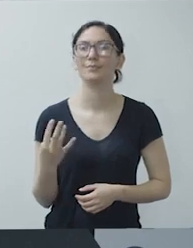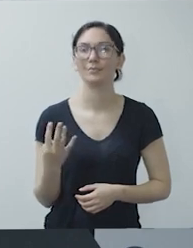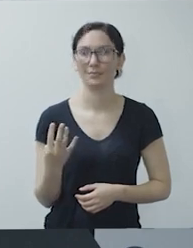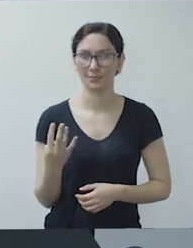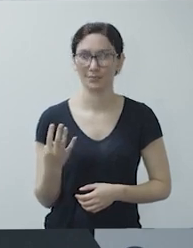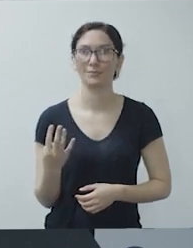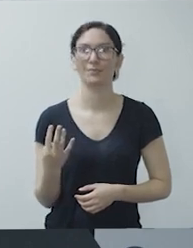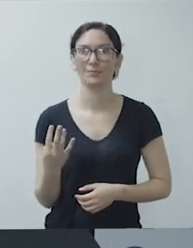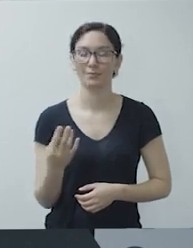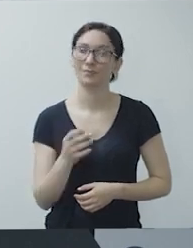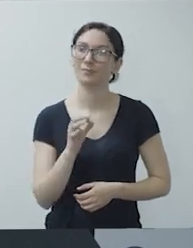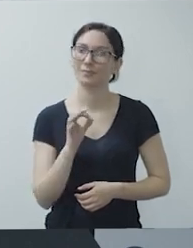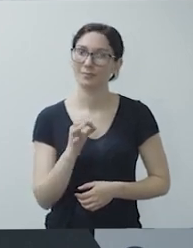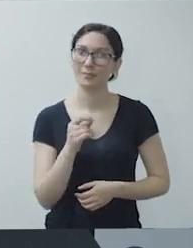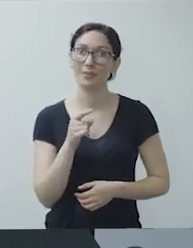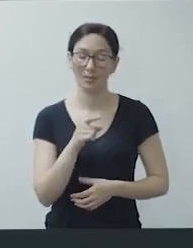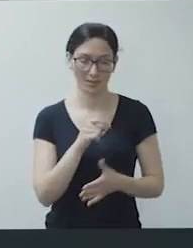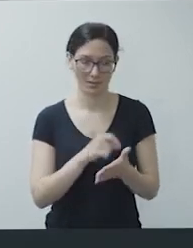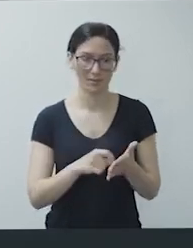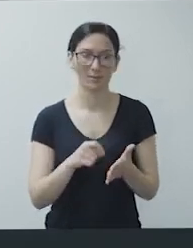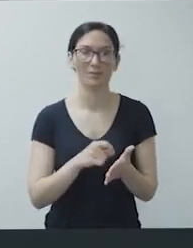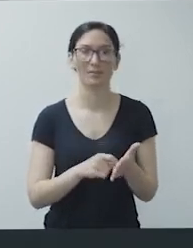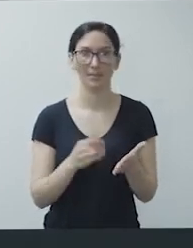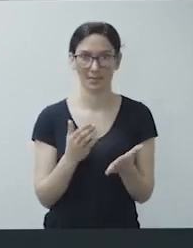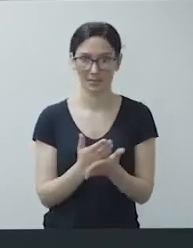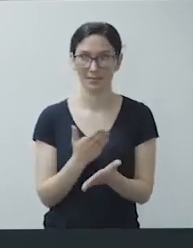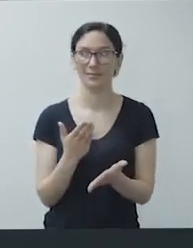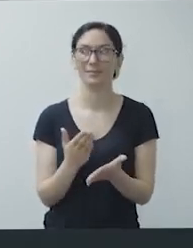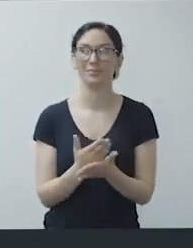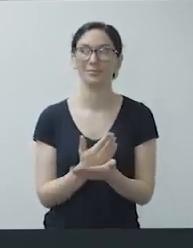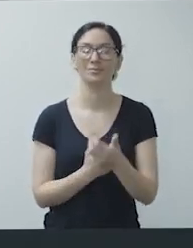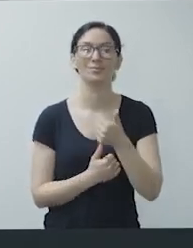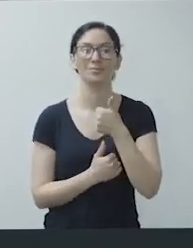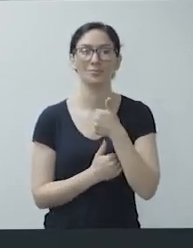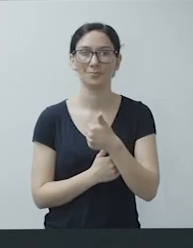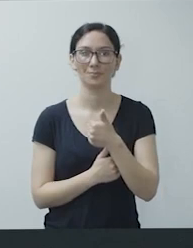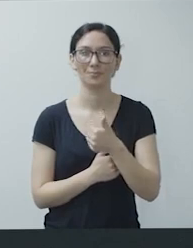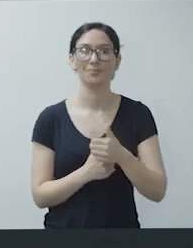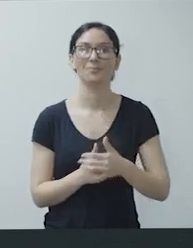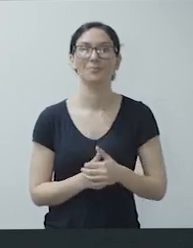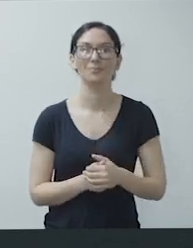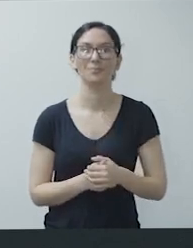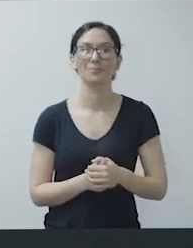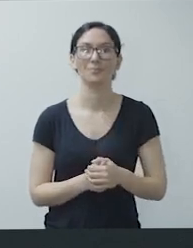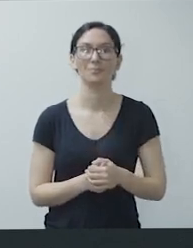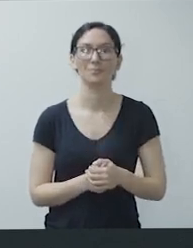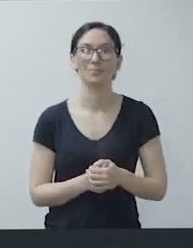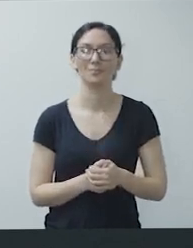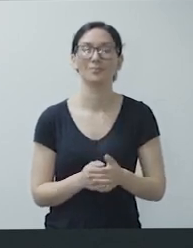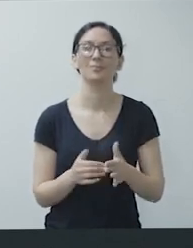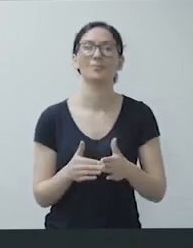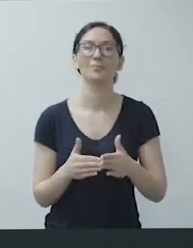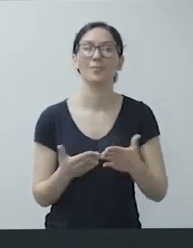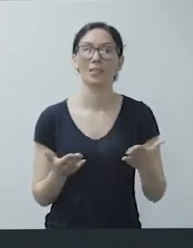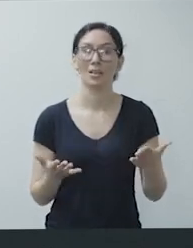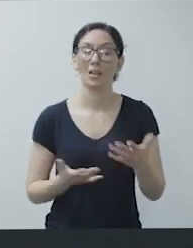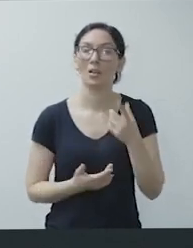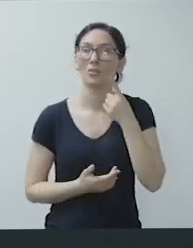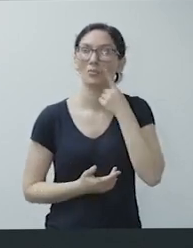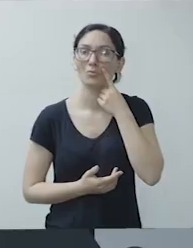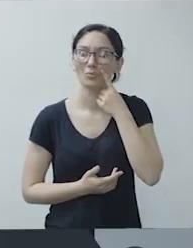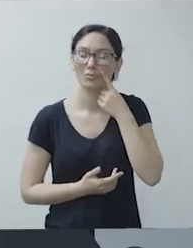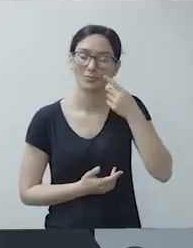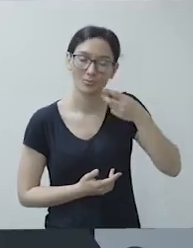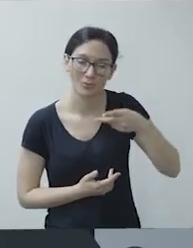4, que foi isso que vocês registraram no caderno de vocês. Então, nós vamos prosseguir a